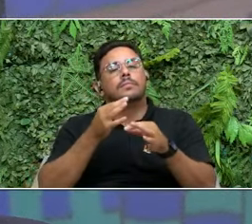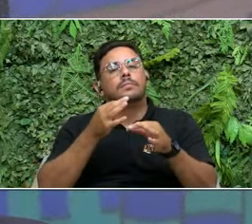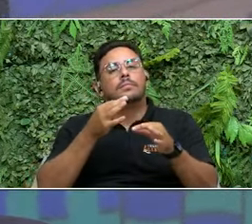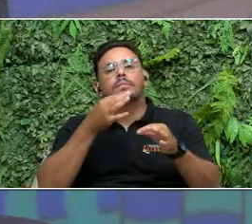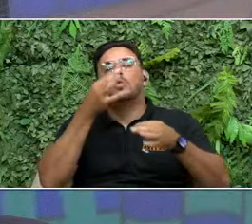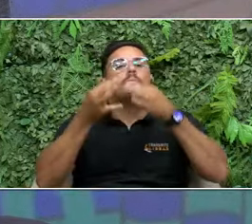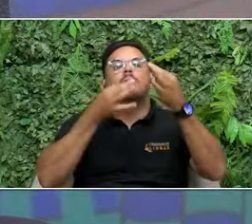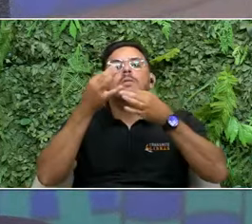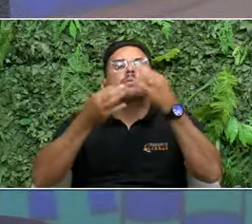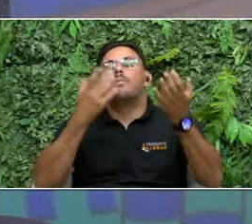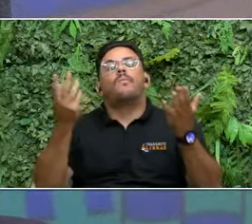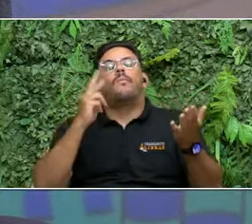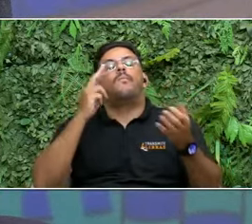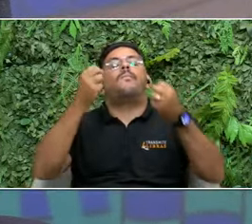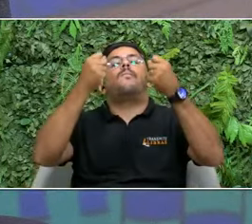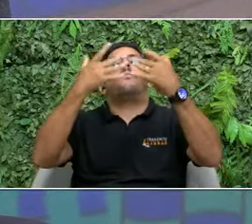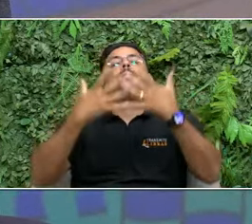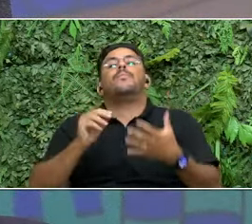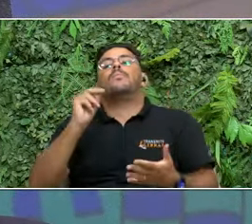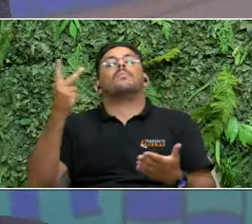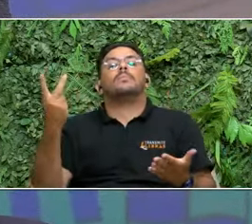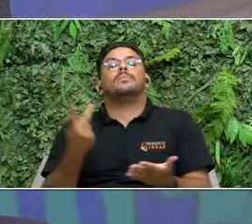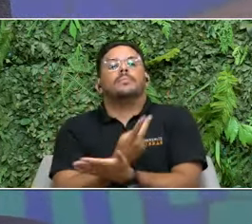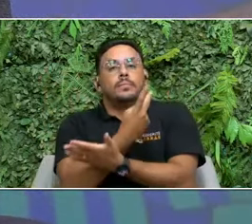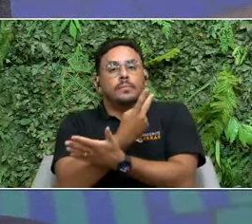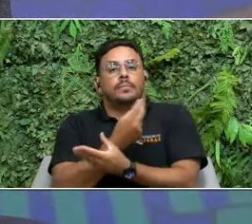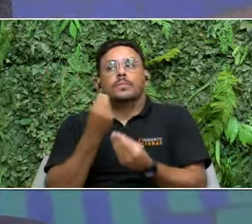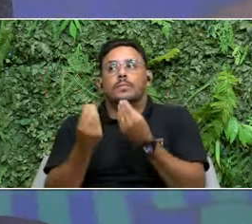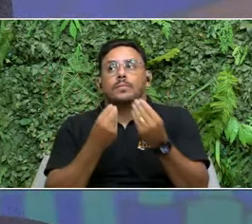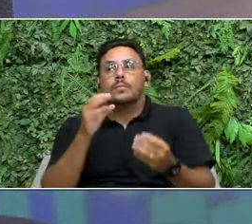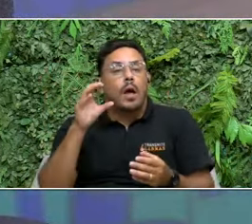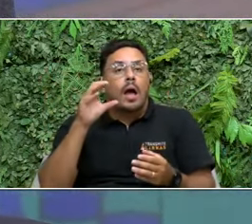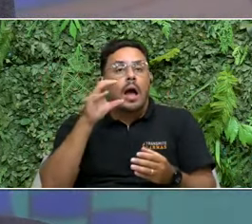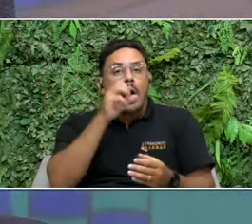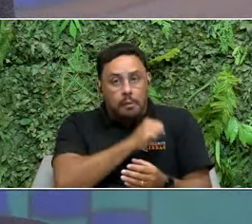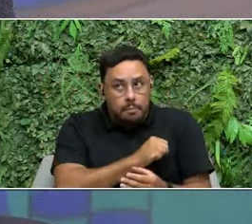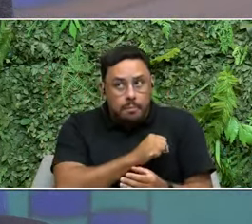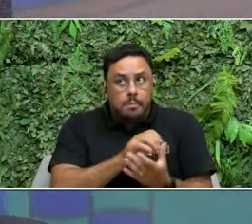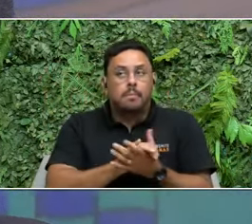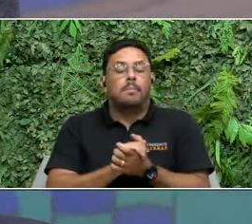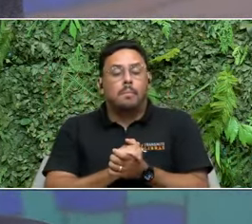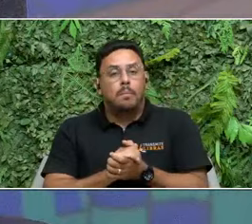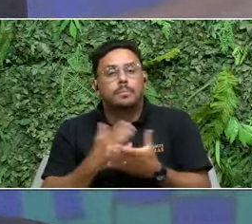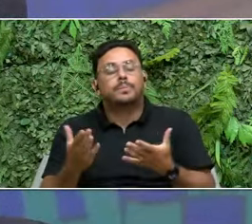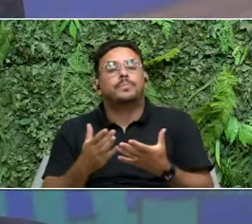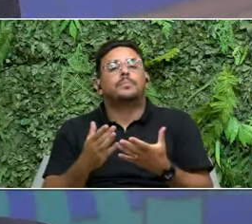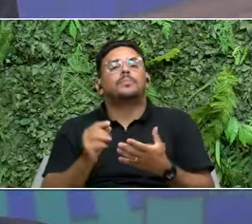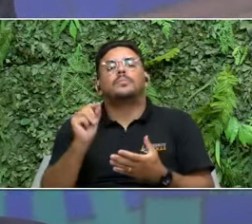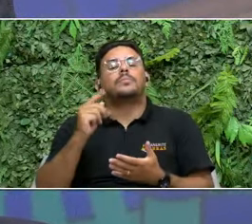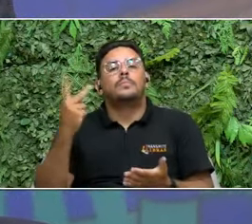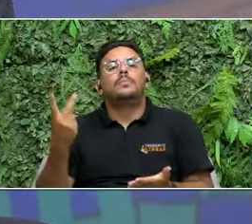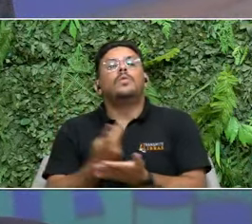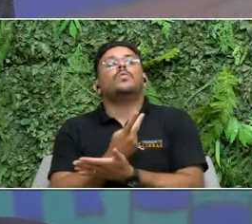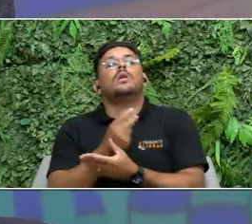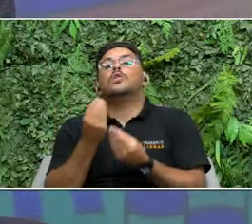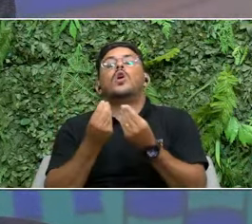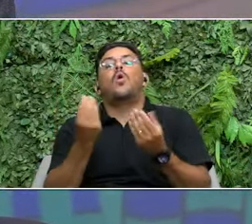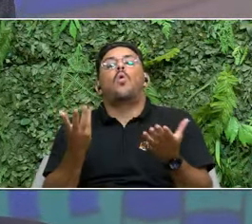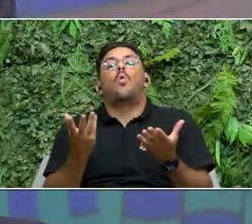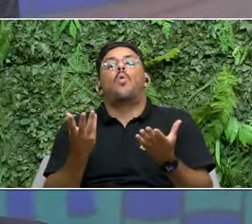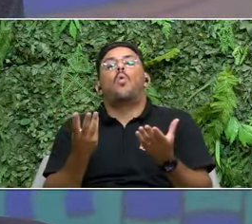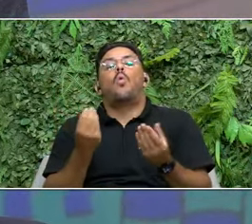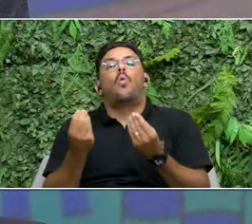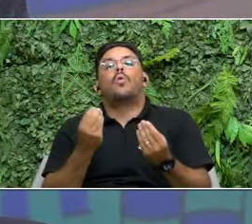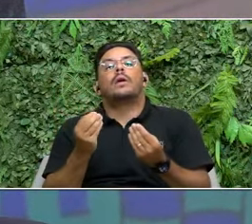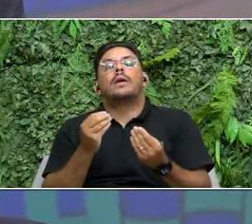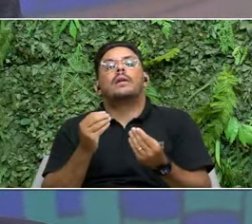pra gente né a aíssa velocidade do jogo e que que foi determinante para isso quem é que